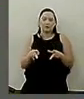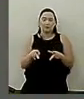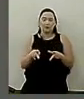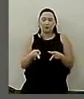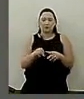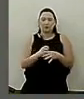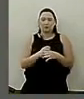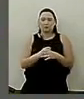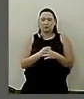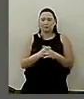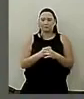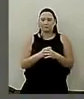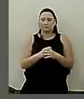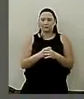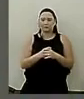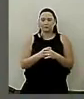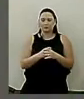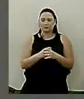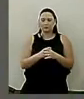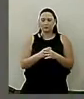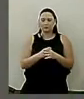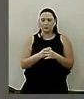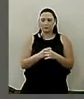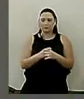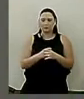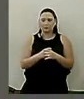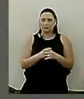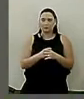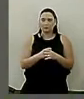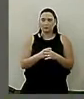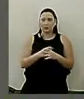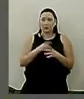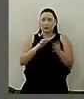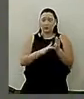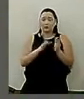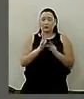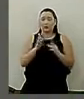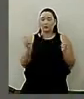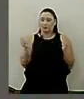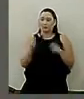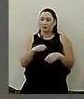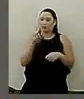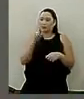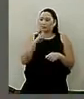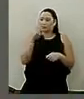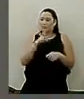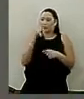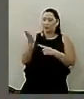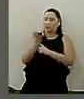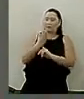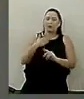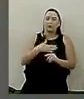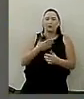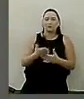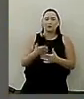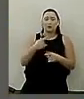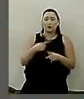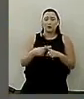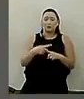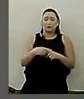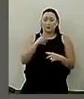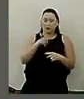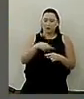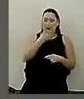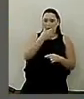Deus entre nós. E Ele pode nos socorrer exatamente porque ele é homem como